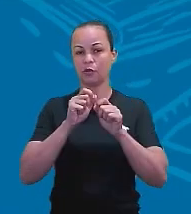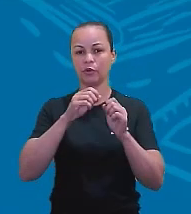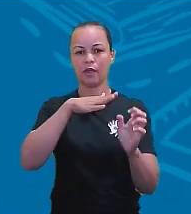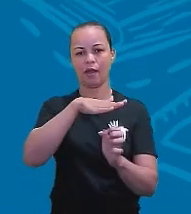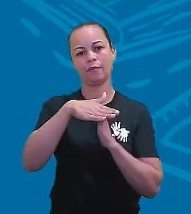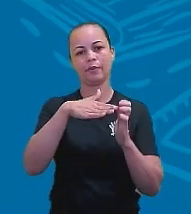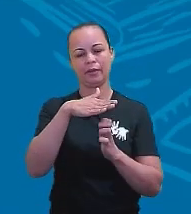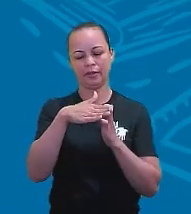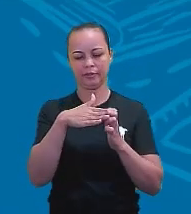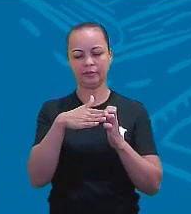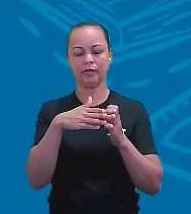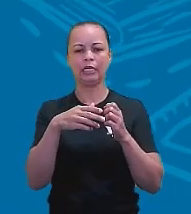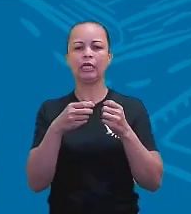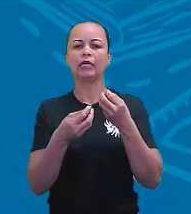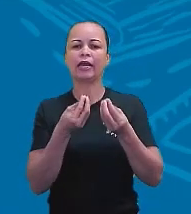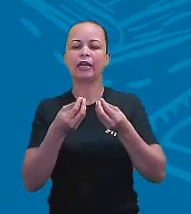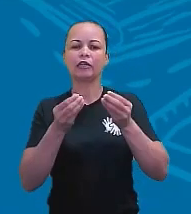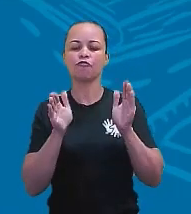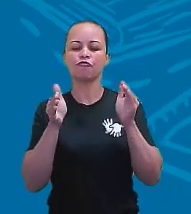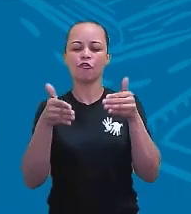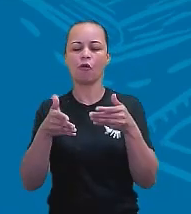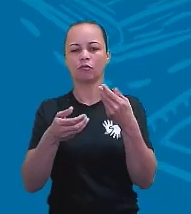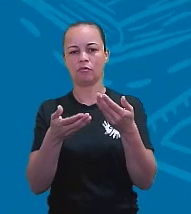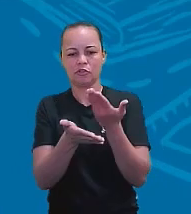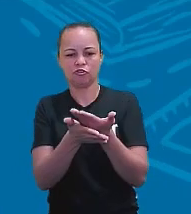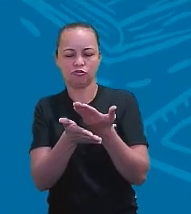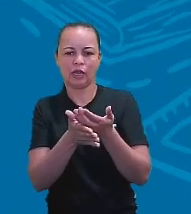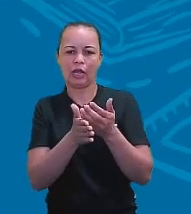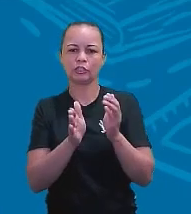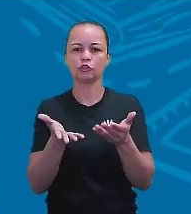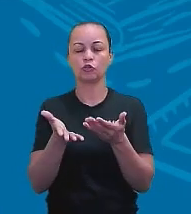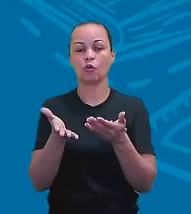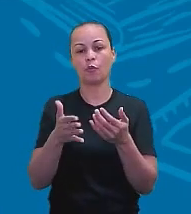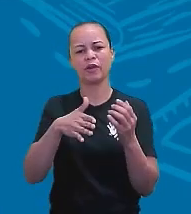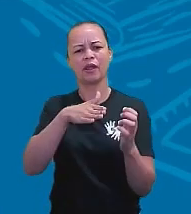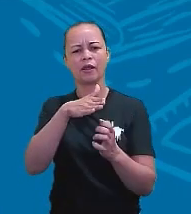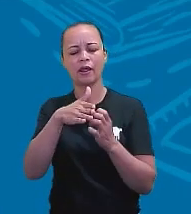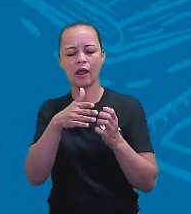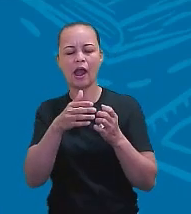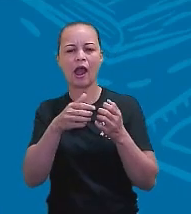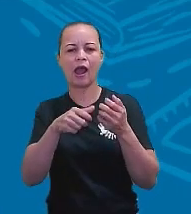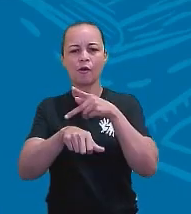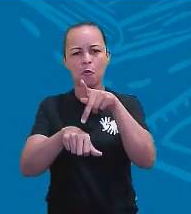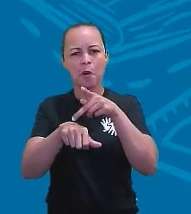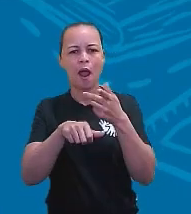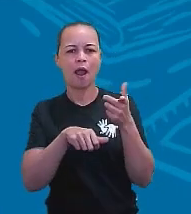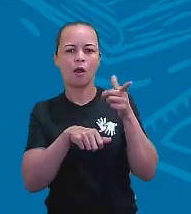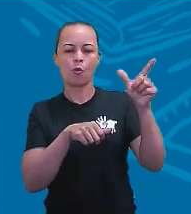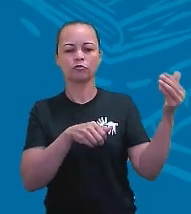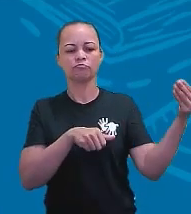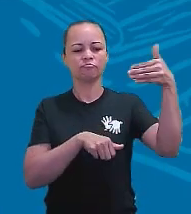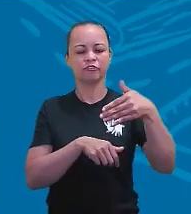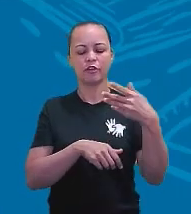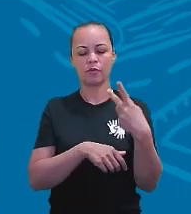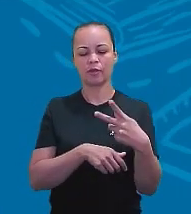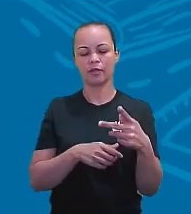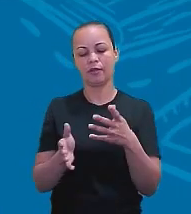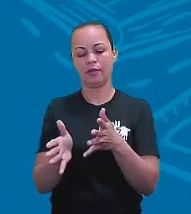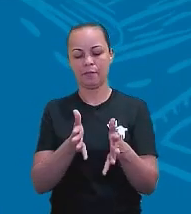é falar sobre essa influência aí da empresa da Great Western aqui em Pernambuco.